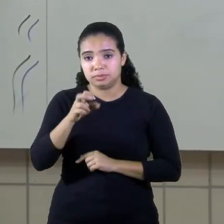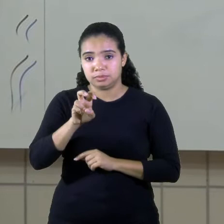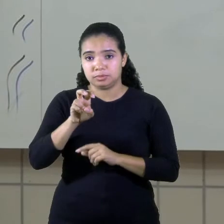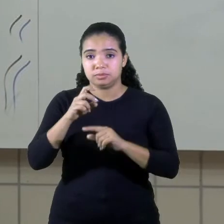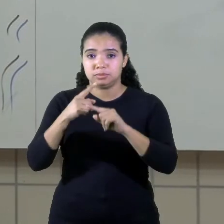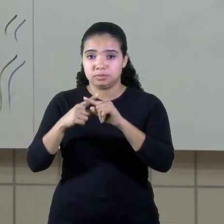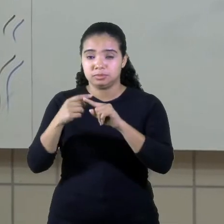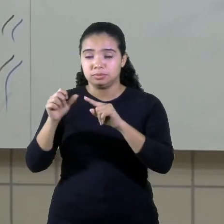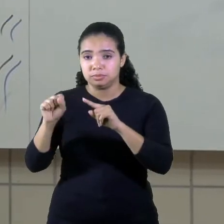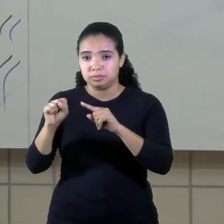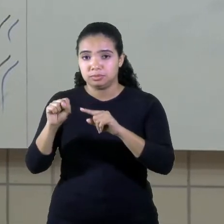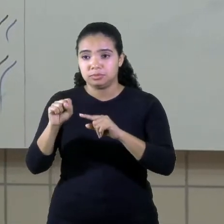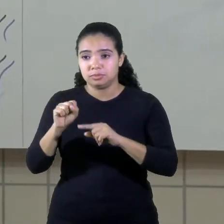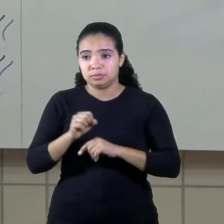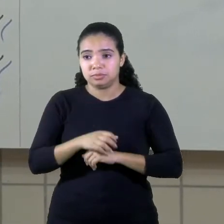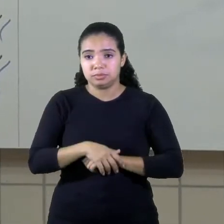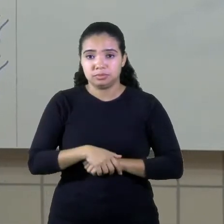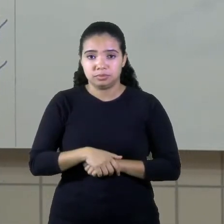8,